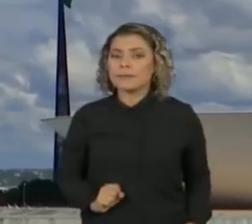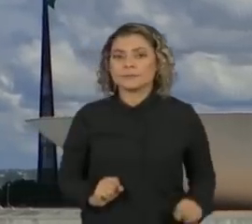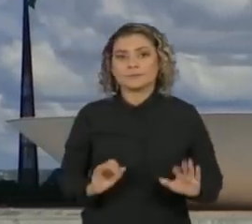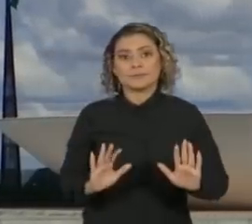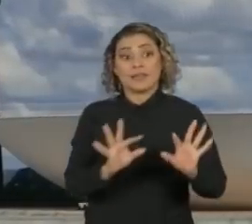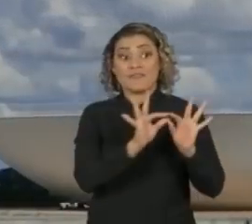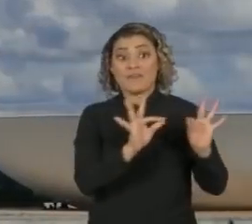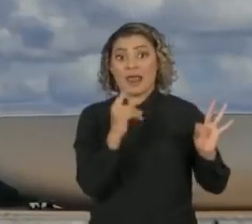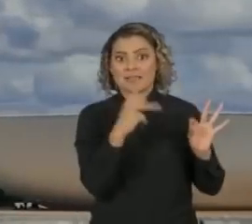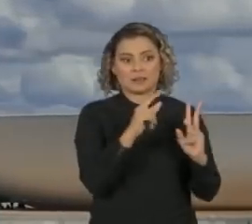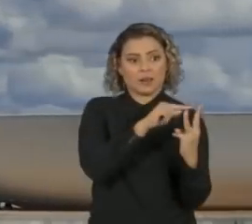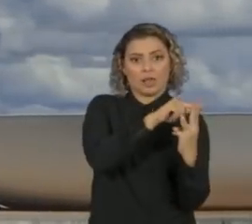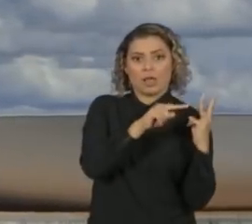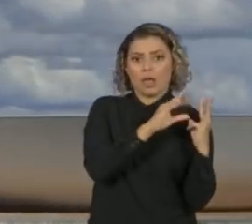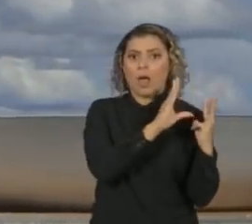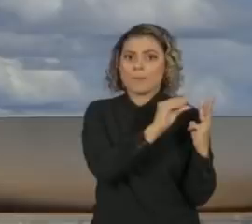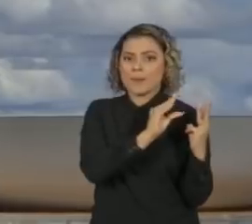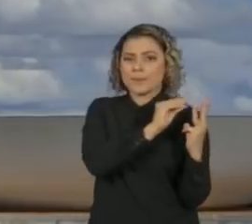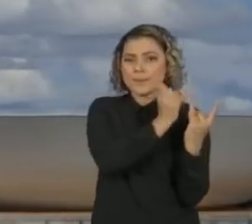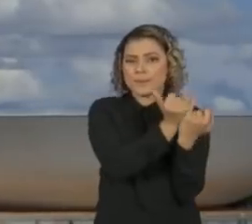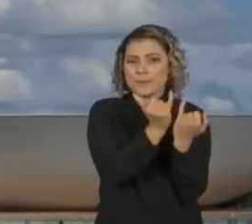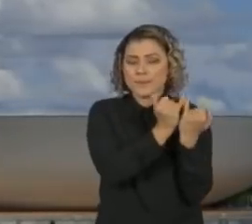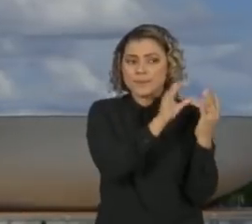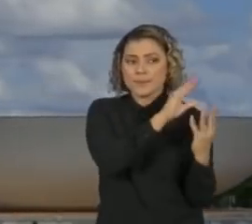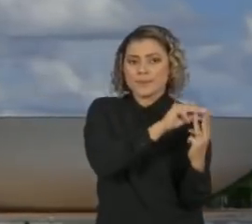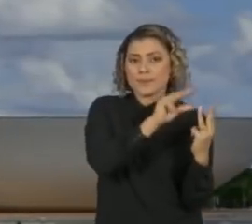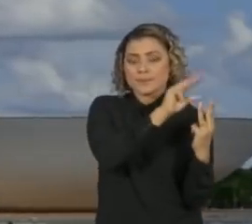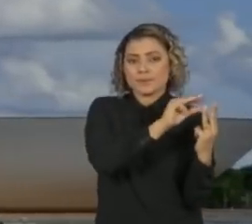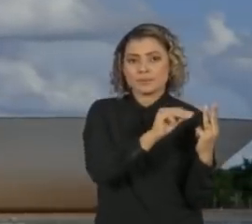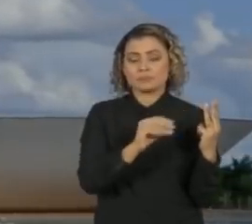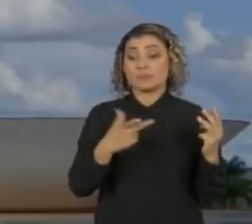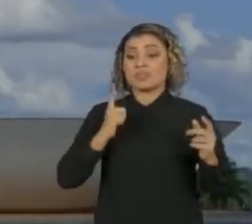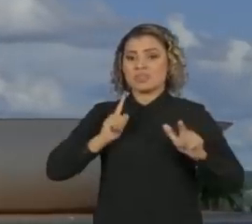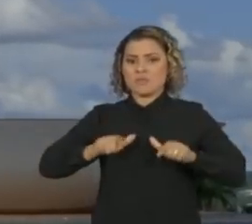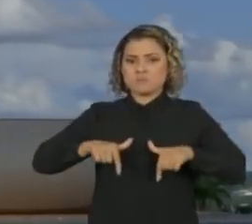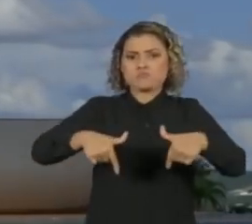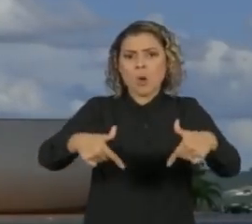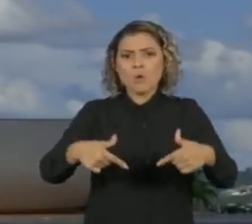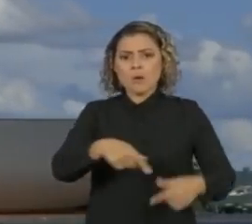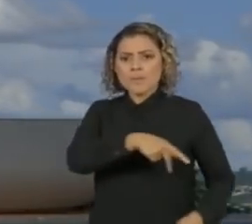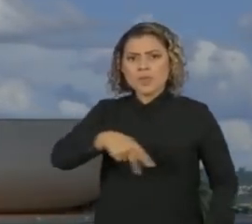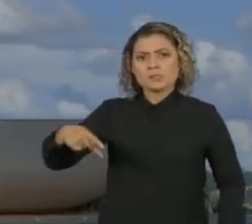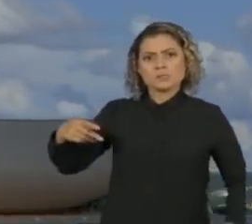general Heleno provocou reações de parlamentares. O primeiro a comentar foi o